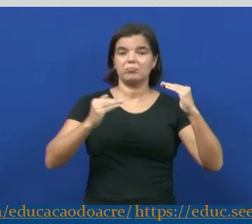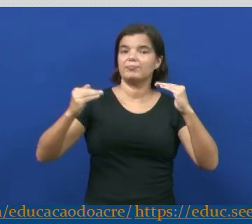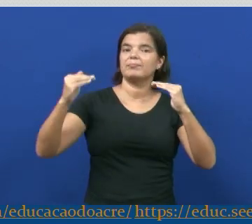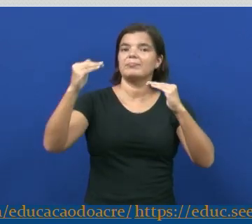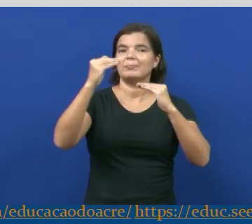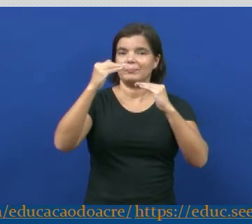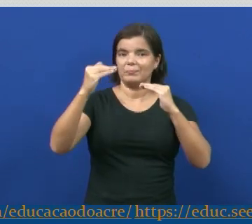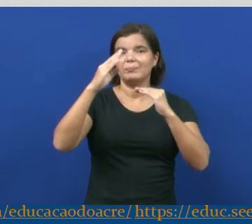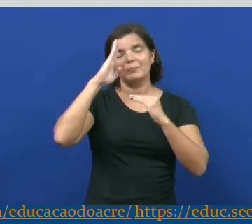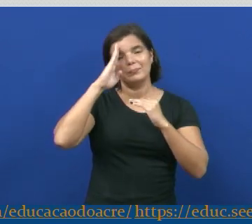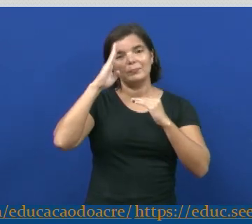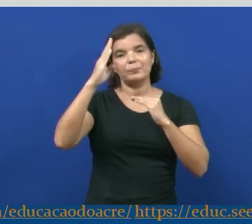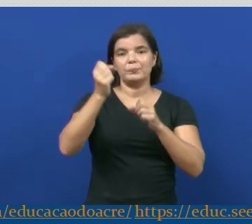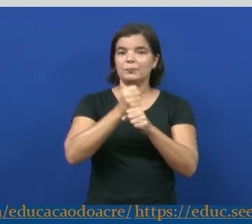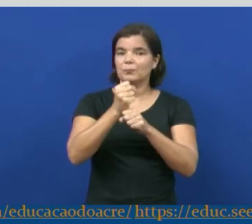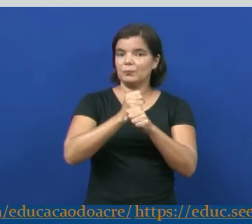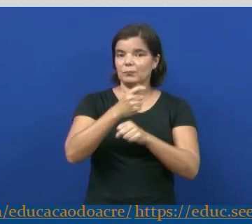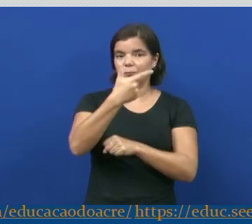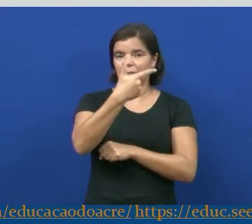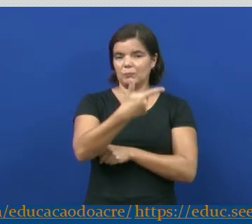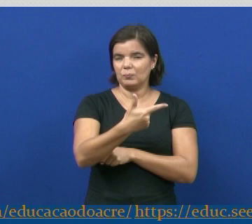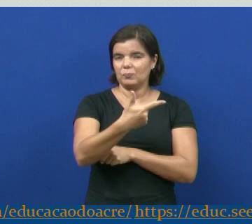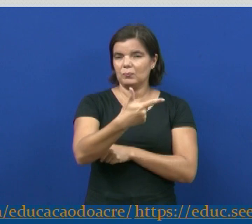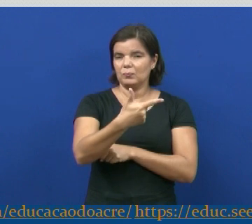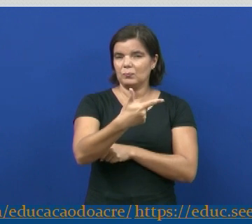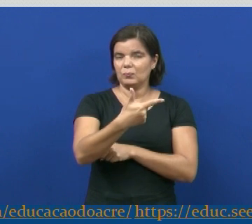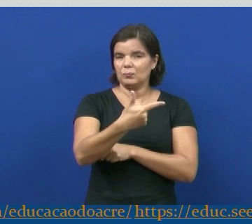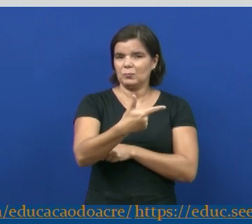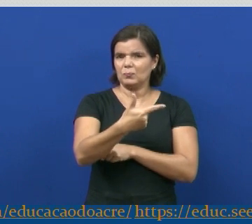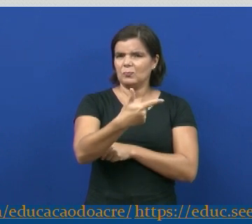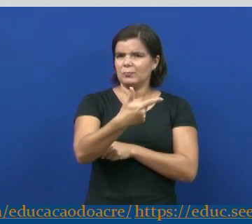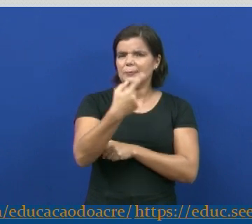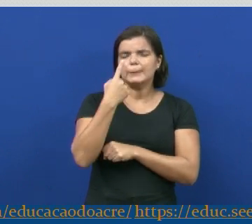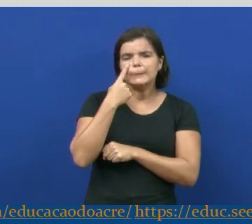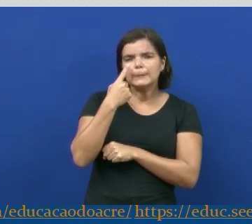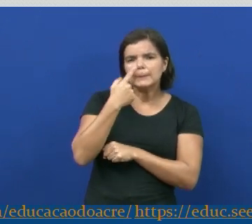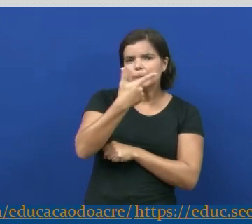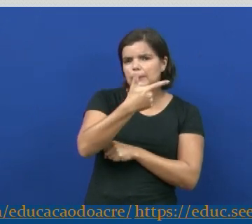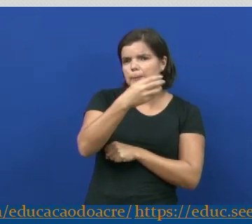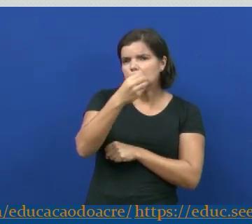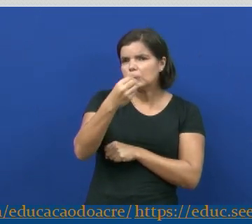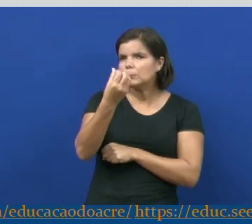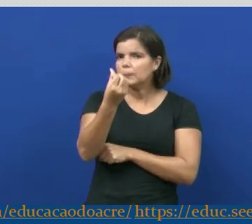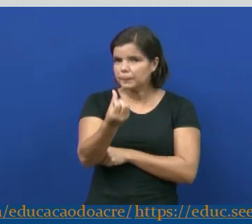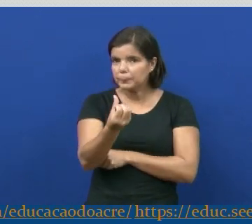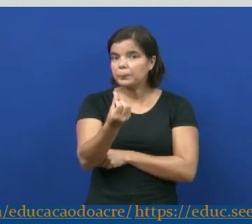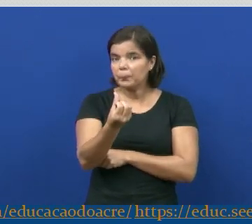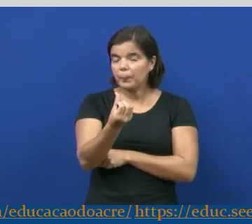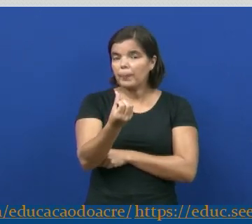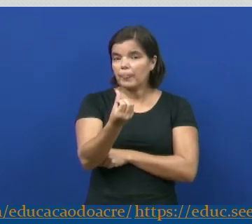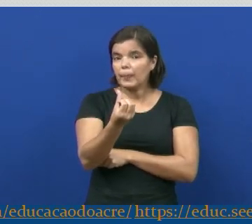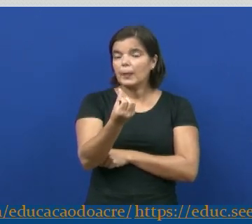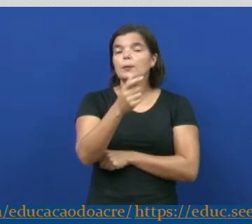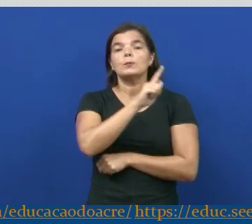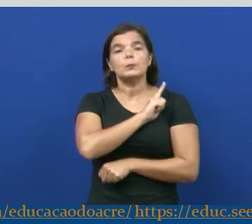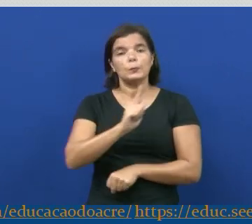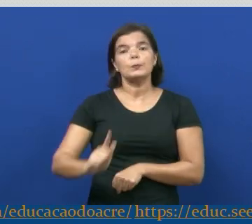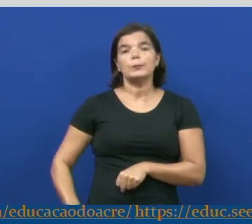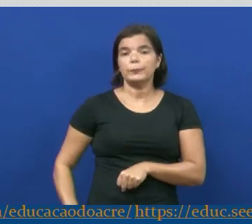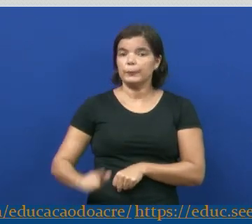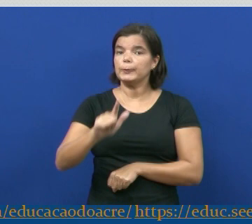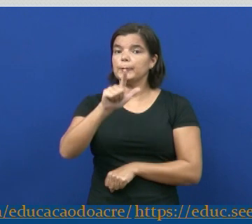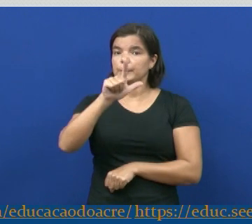né? Principalmente no ano de 2000 podem observar 2006, né? No governo aí do